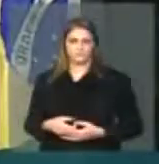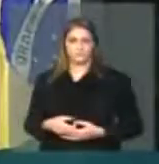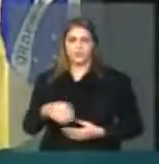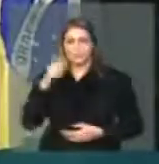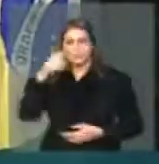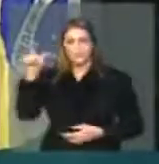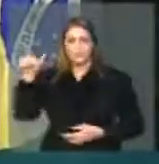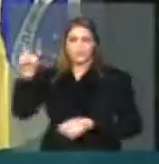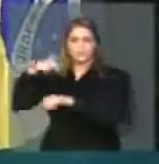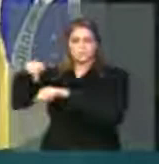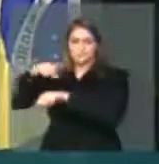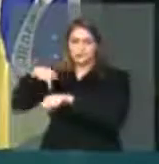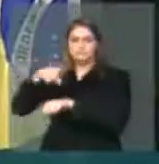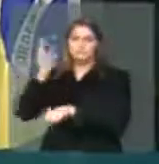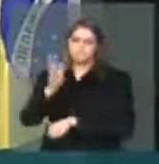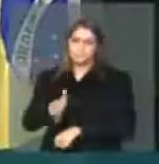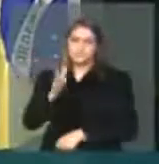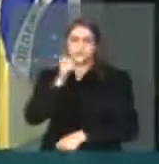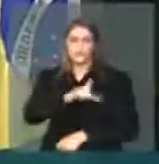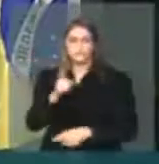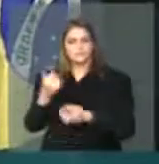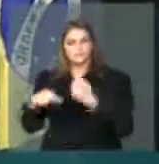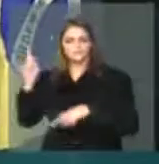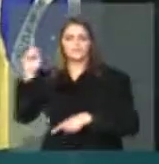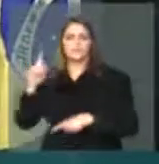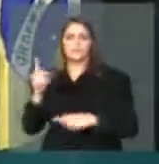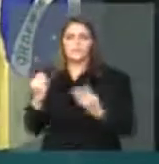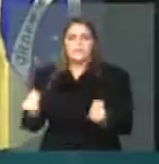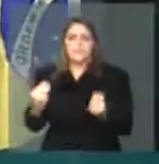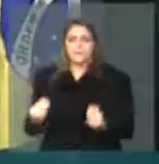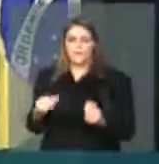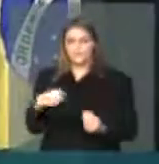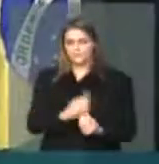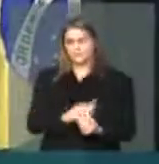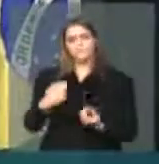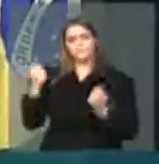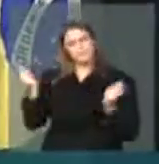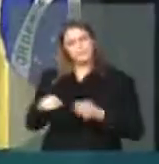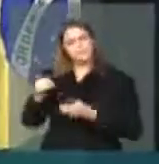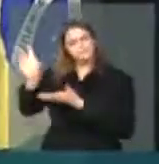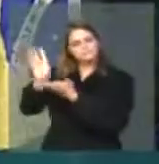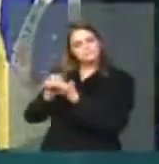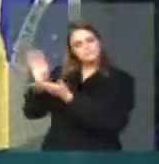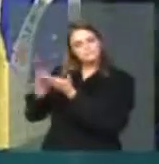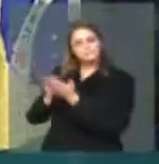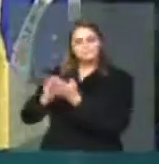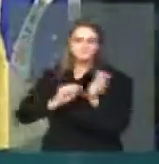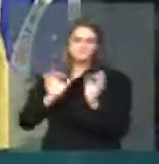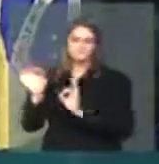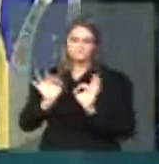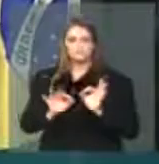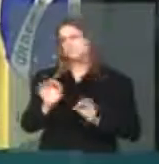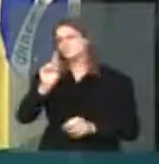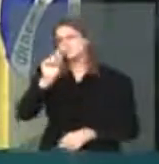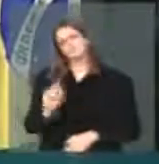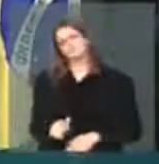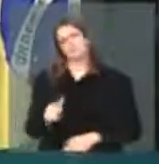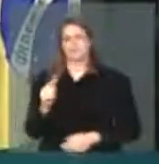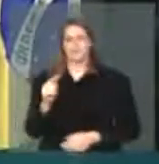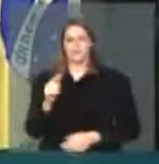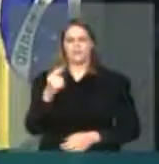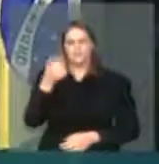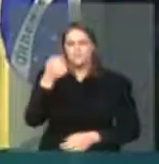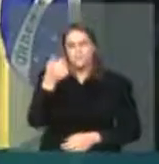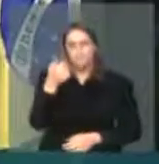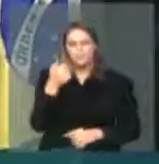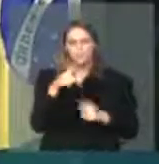fazer grandes mudanças. Não dá para fazer remendo, não dá para fazer meia sola, como nós vemos fazendo ao longo, desde a Constituinte